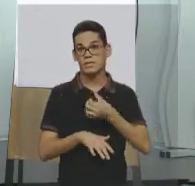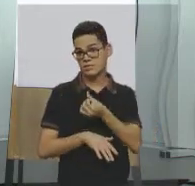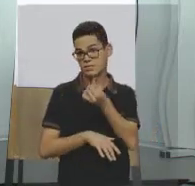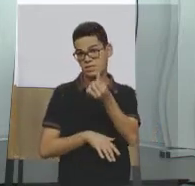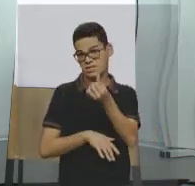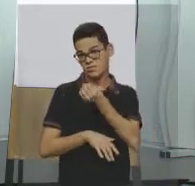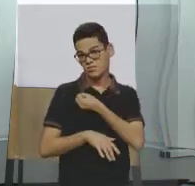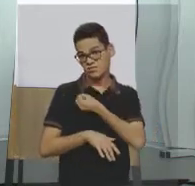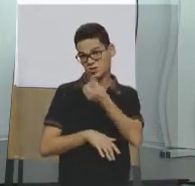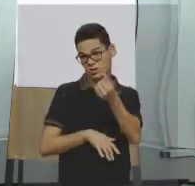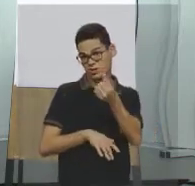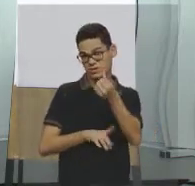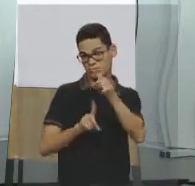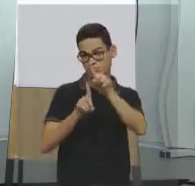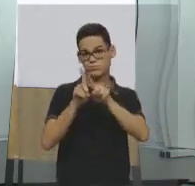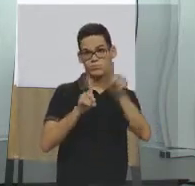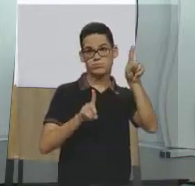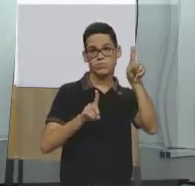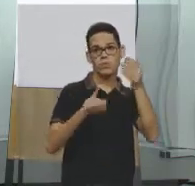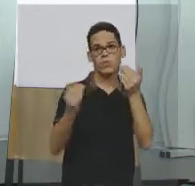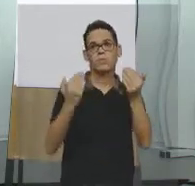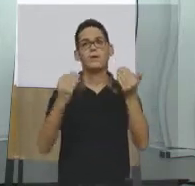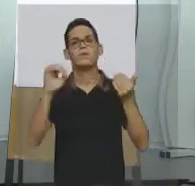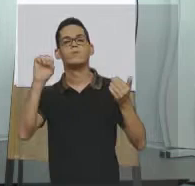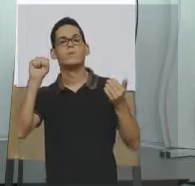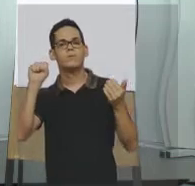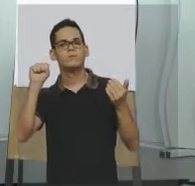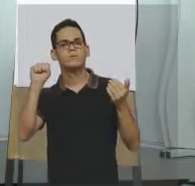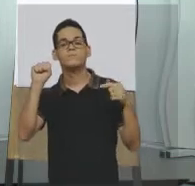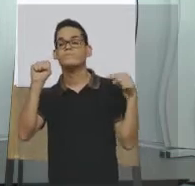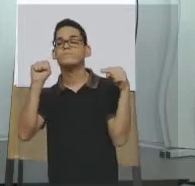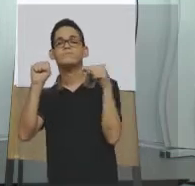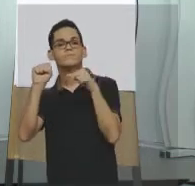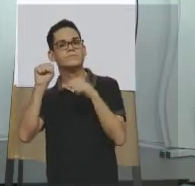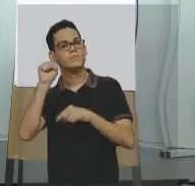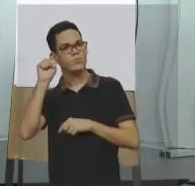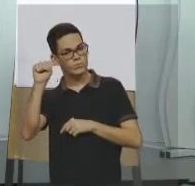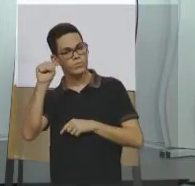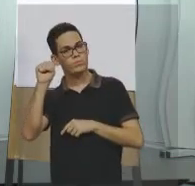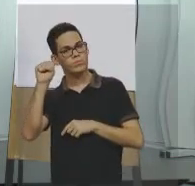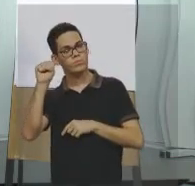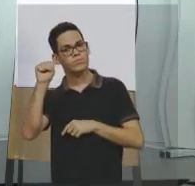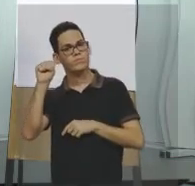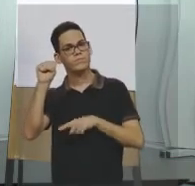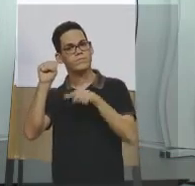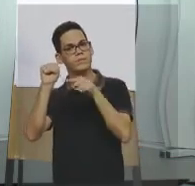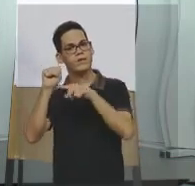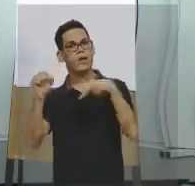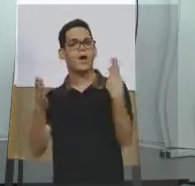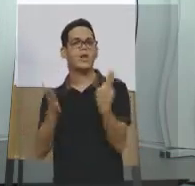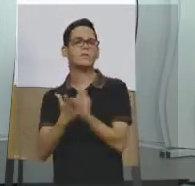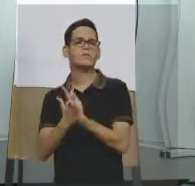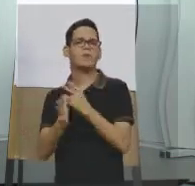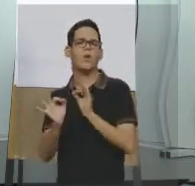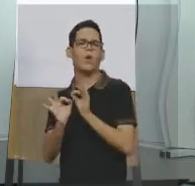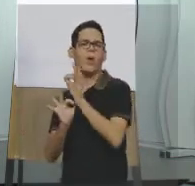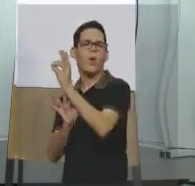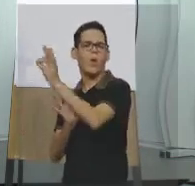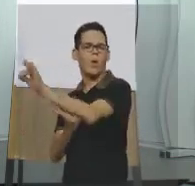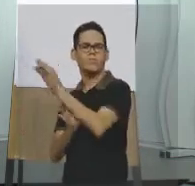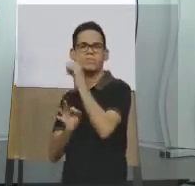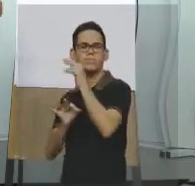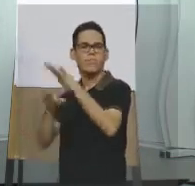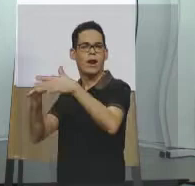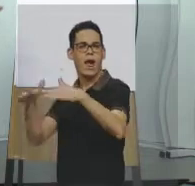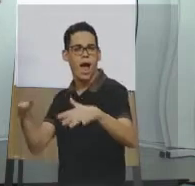Richter, comparado com o que tem 8 pontos. Só que esse que tem 8 pontos na escala Richter, ele aconteceu numa ilha isolada lá no meio do